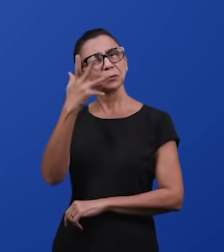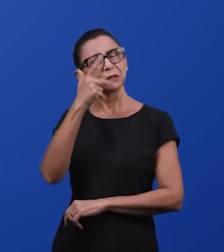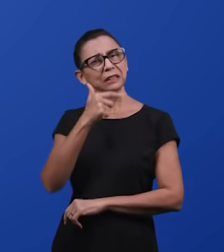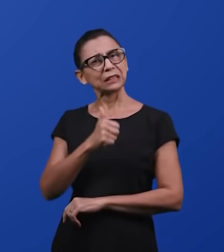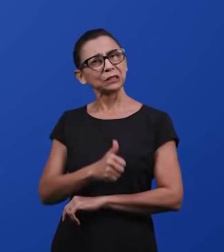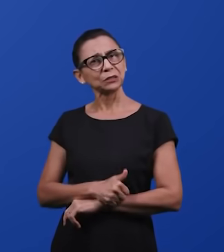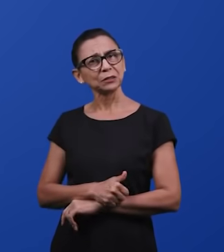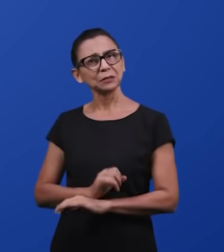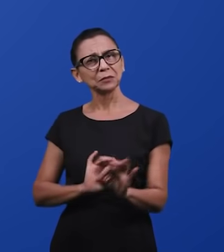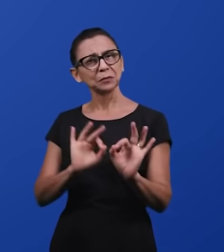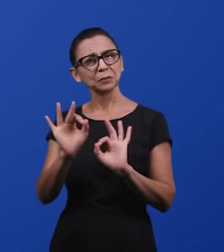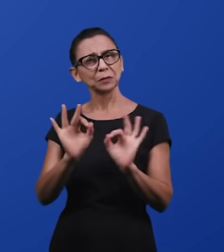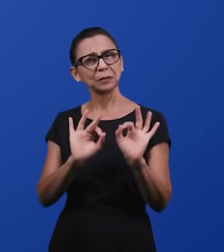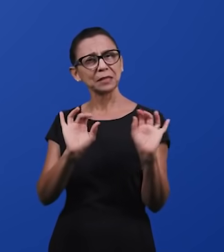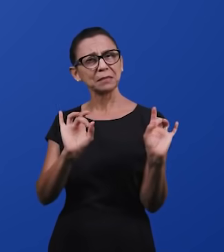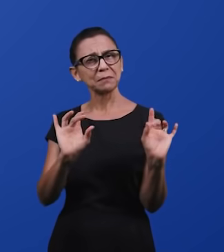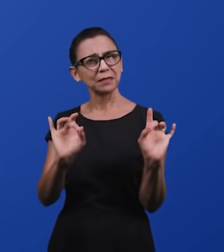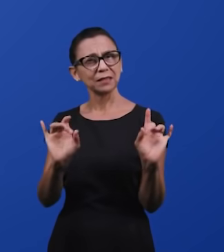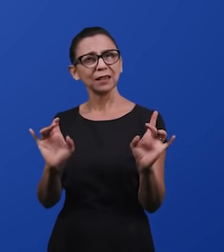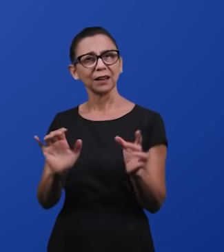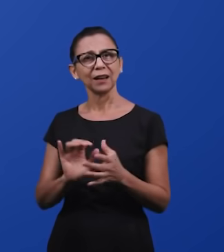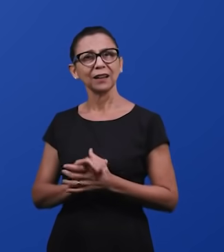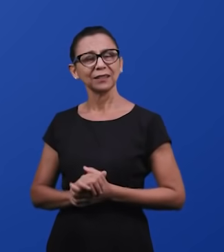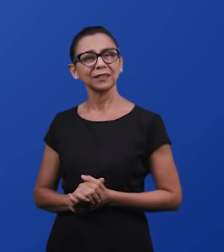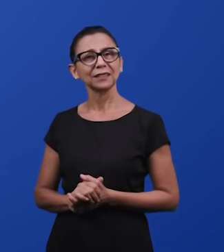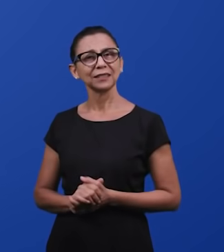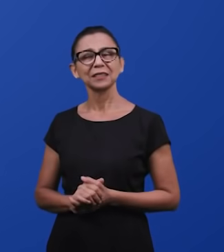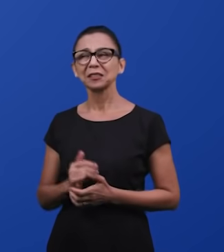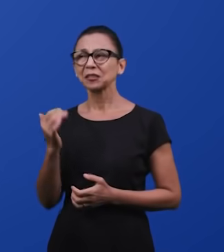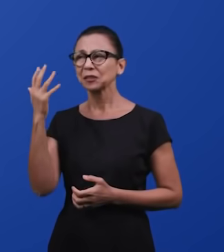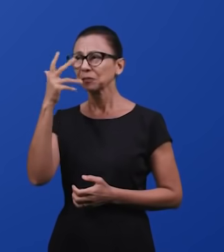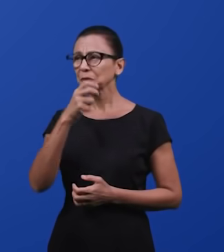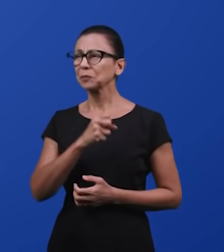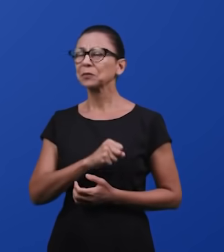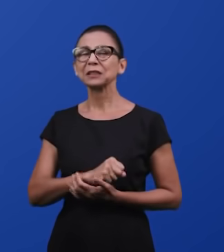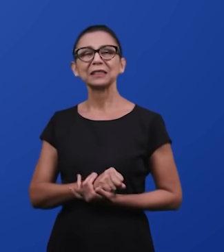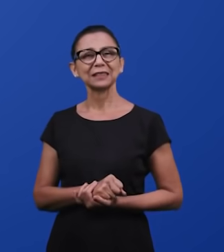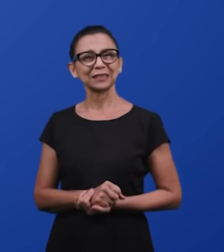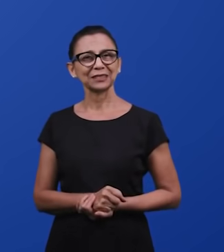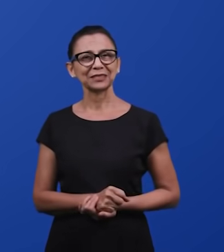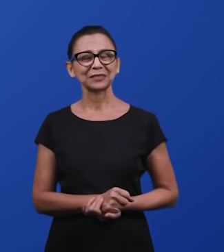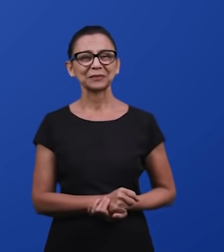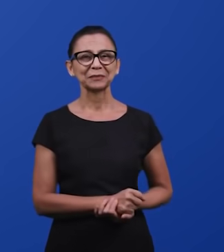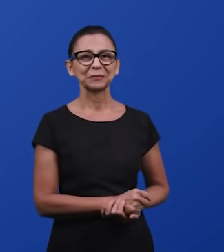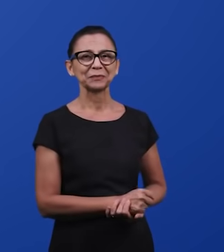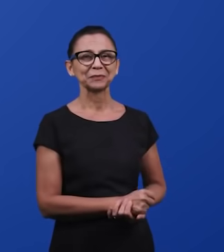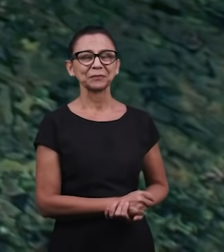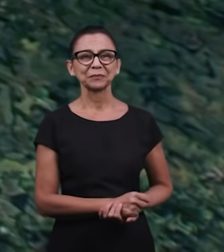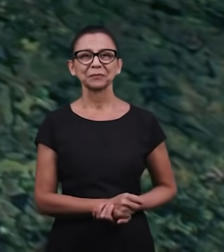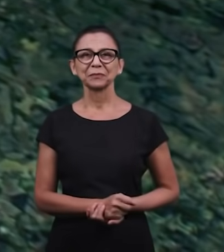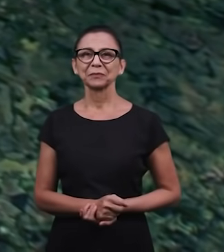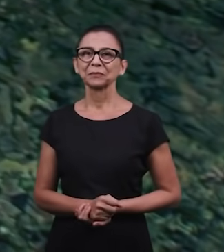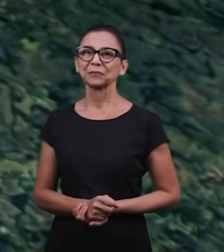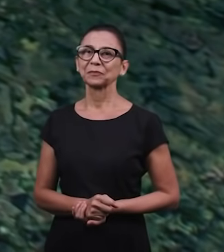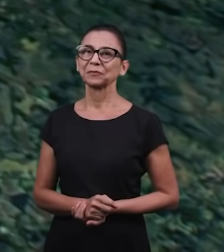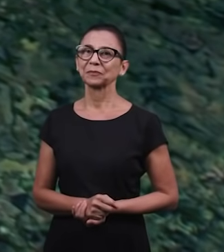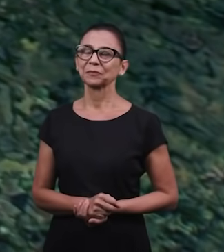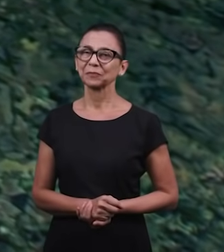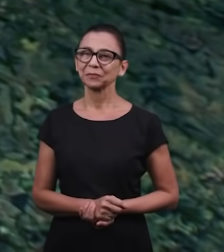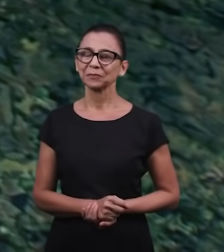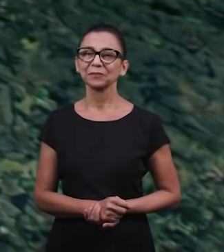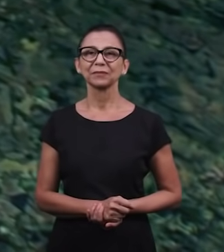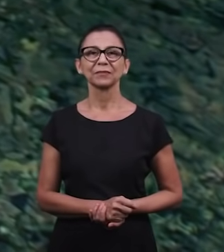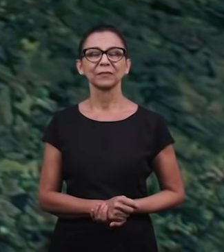zelam pelo templo e pelas coisas do Senhor ali na cidade de Apucarana. Naturalmente,